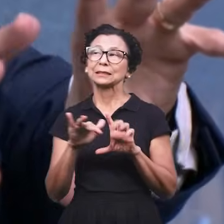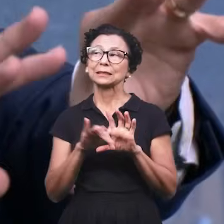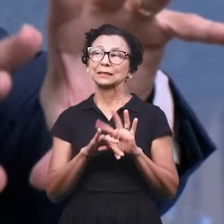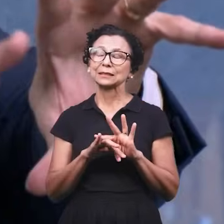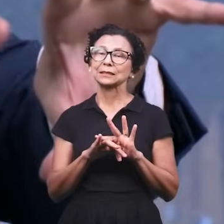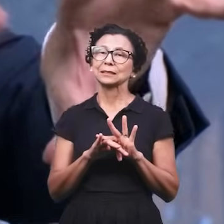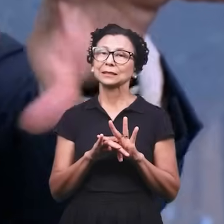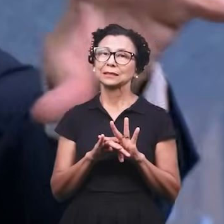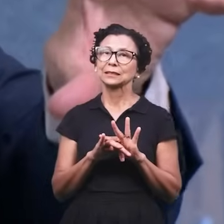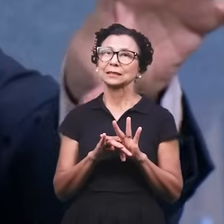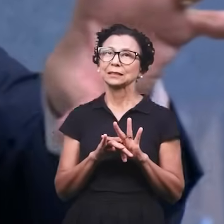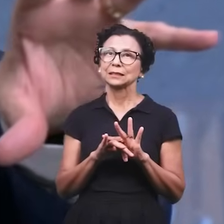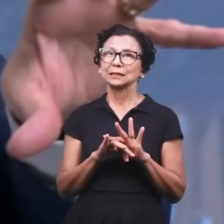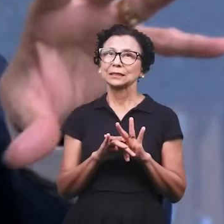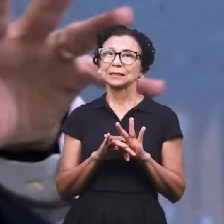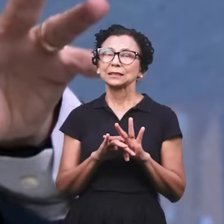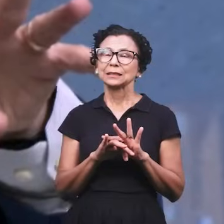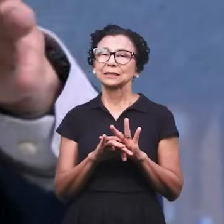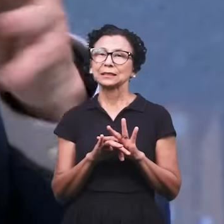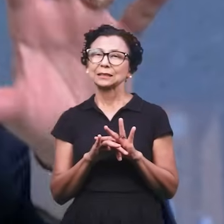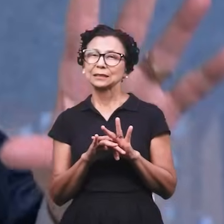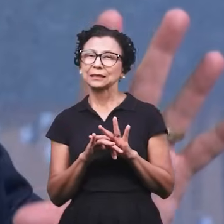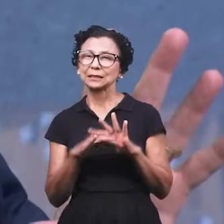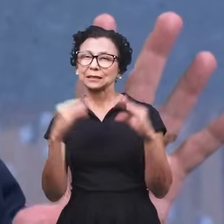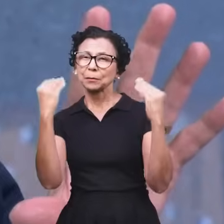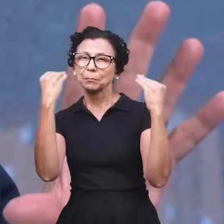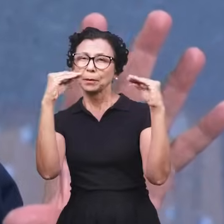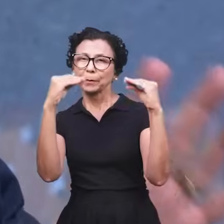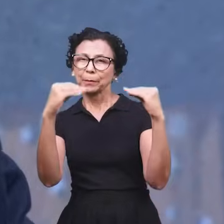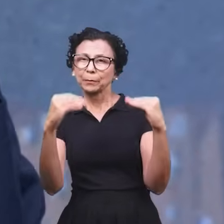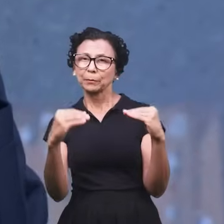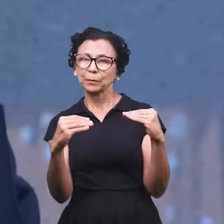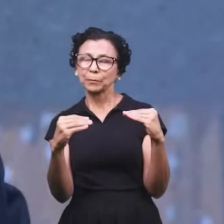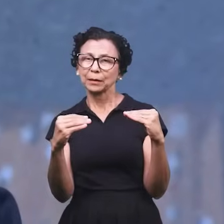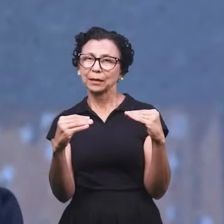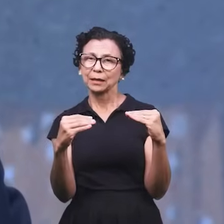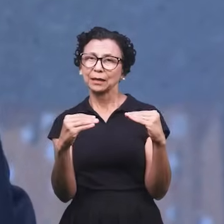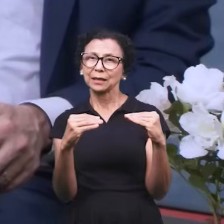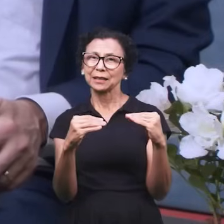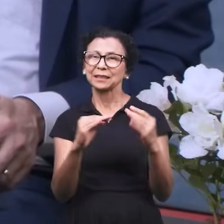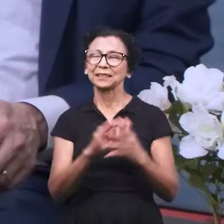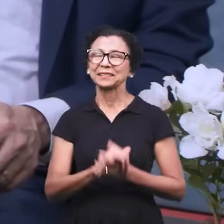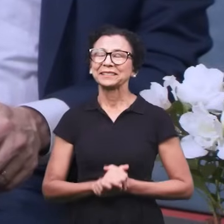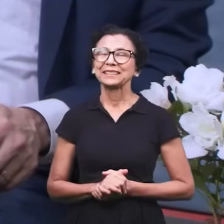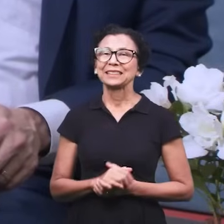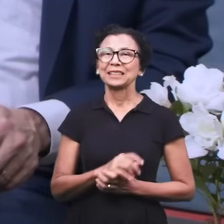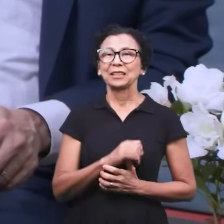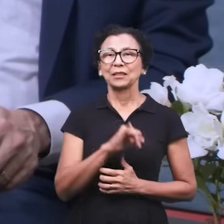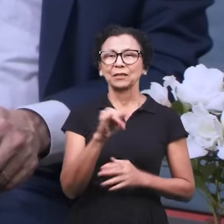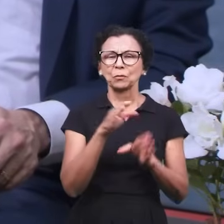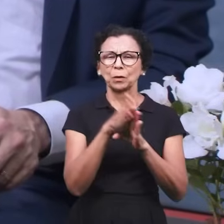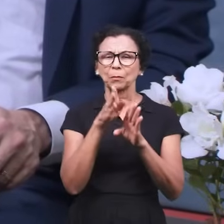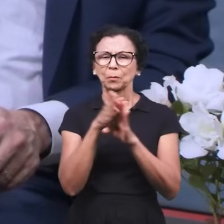joga lá no Chat GPT, vai te dizer tudo que você tem que fazer. É o que eu falei aqui, né? O nome dele